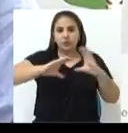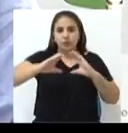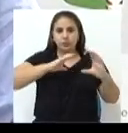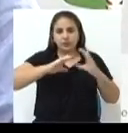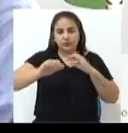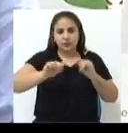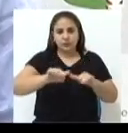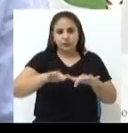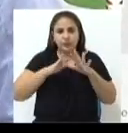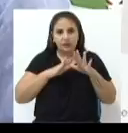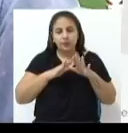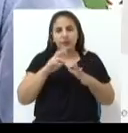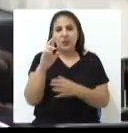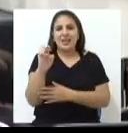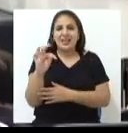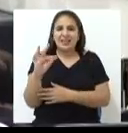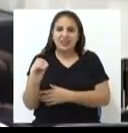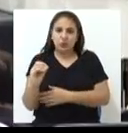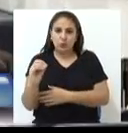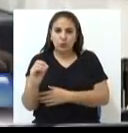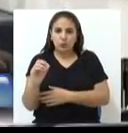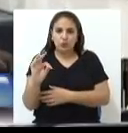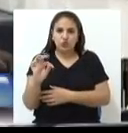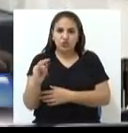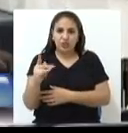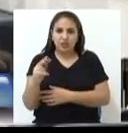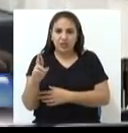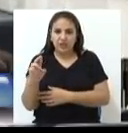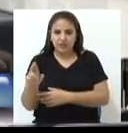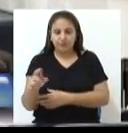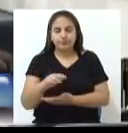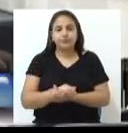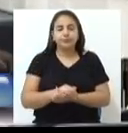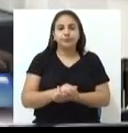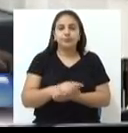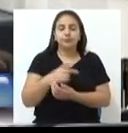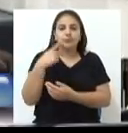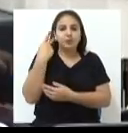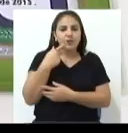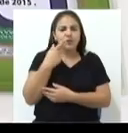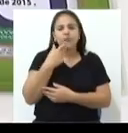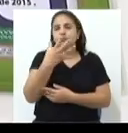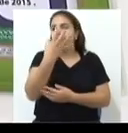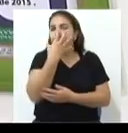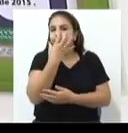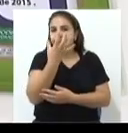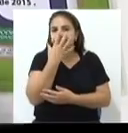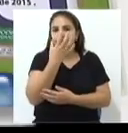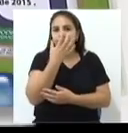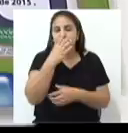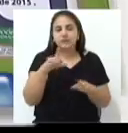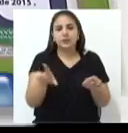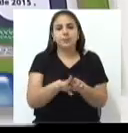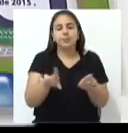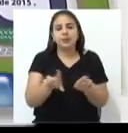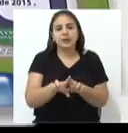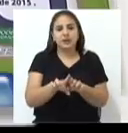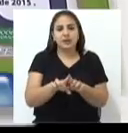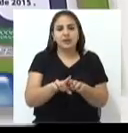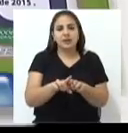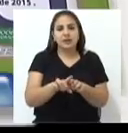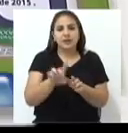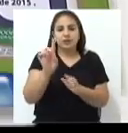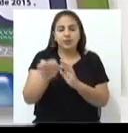pelo vereador Renato Tchecker. O parlamentar falou com admiração do piloto que consagrou a nossa cidade como um